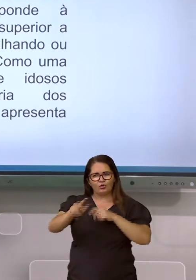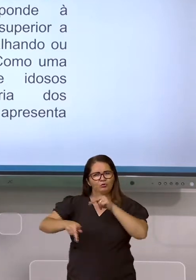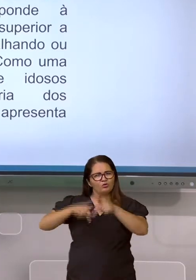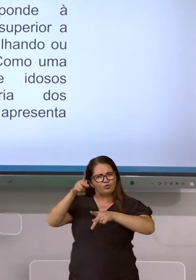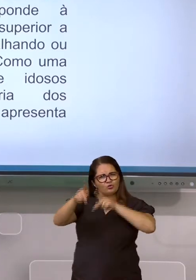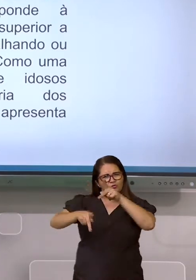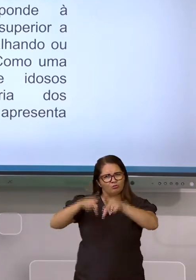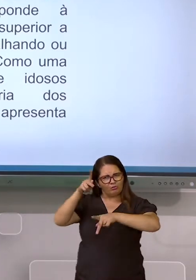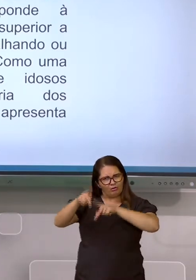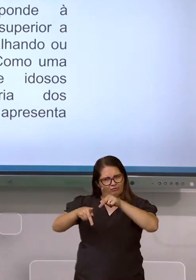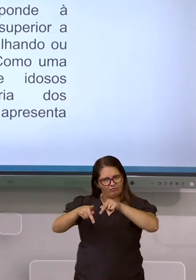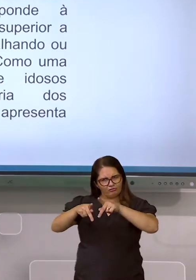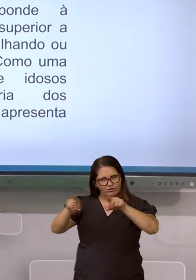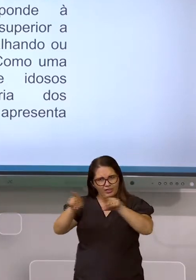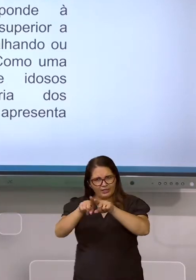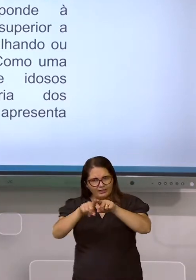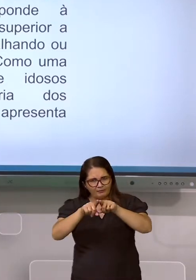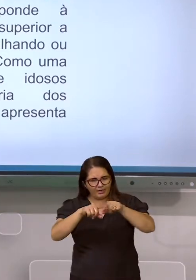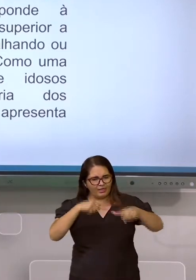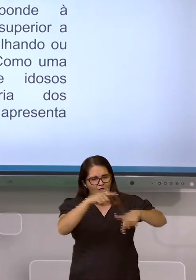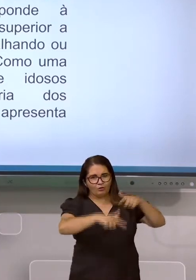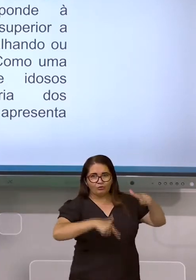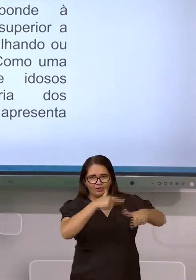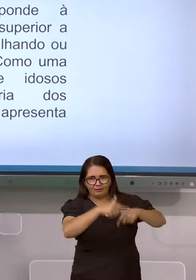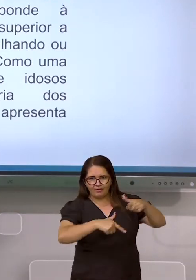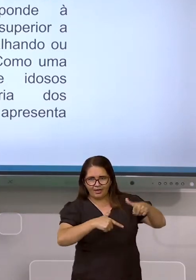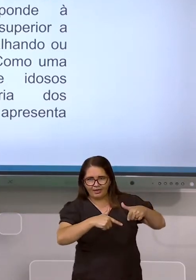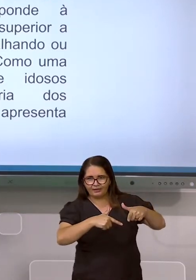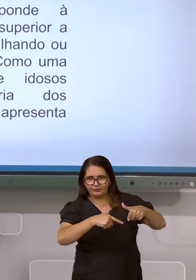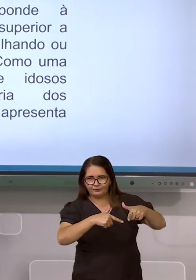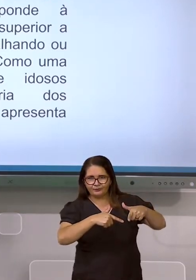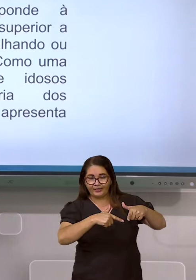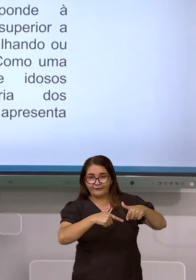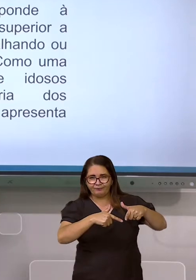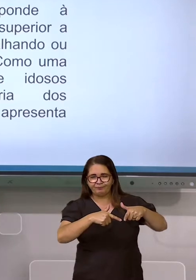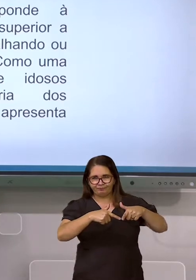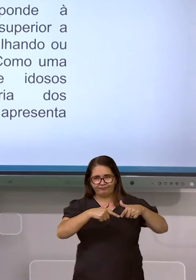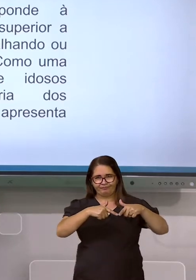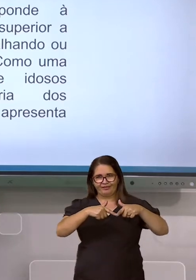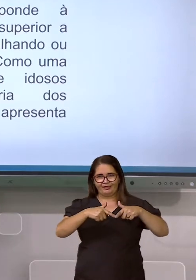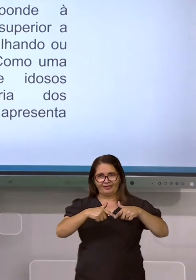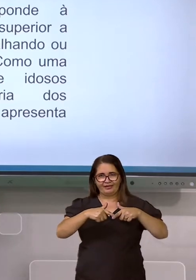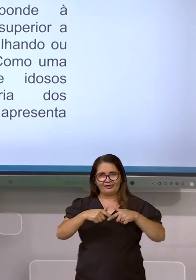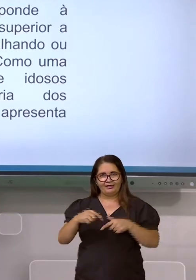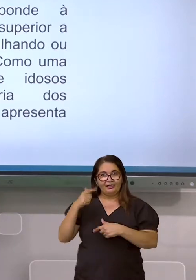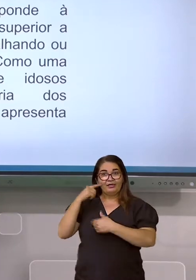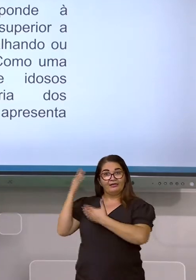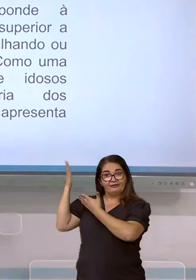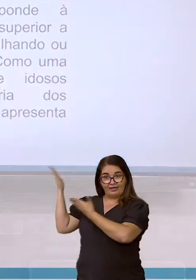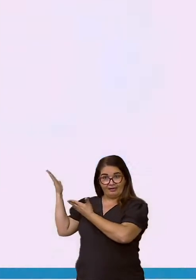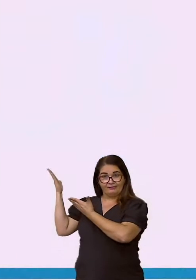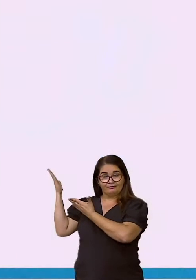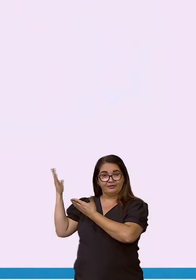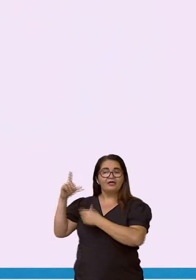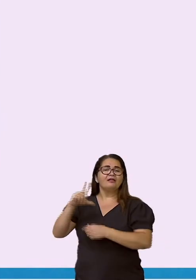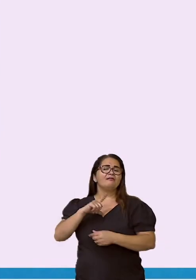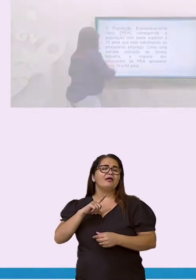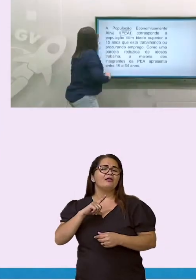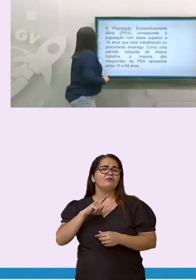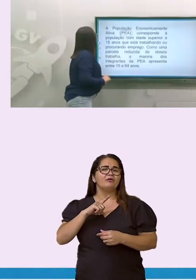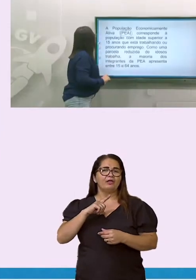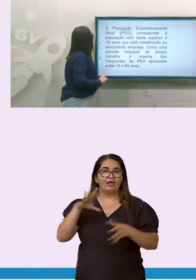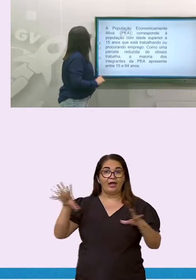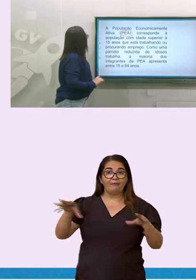algumas siglas que é muito importante a gente conhecer. Então, vamos